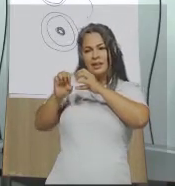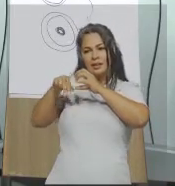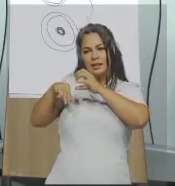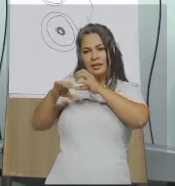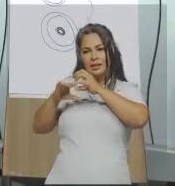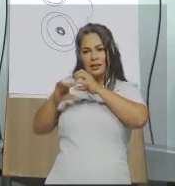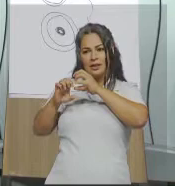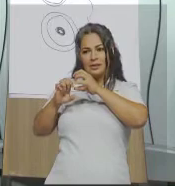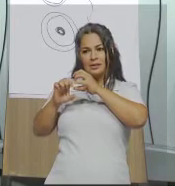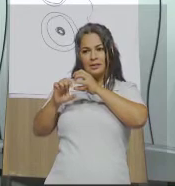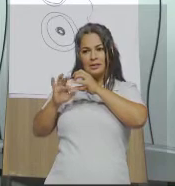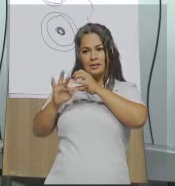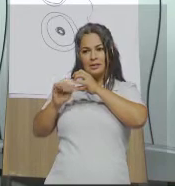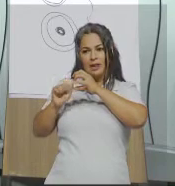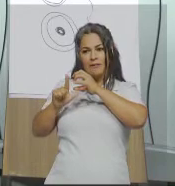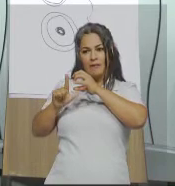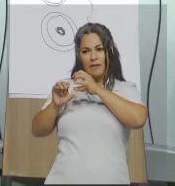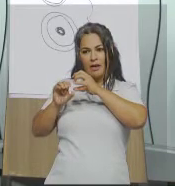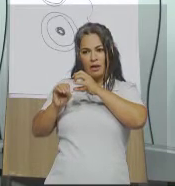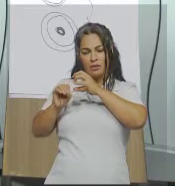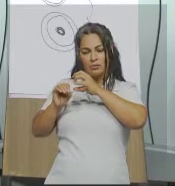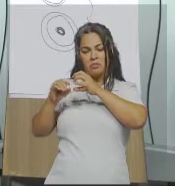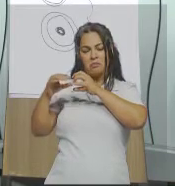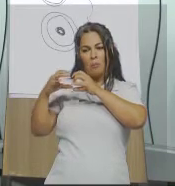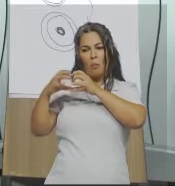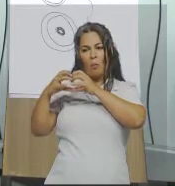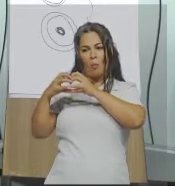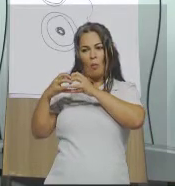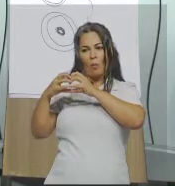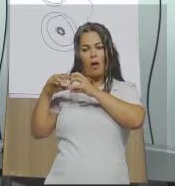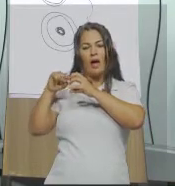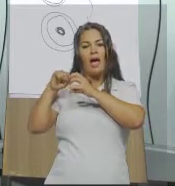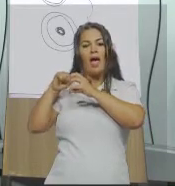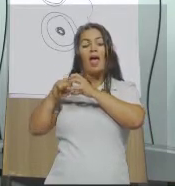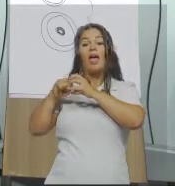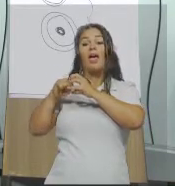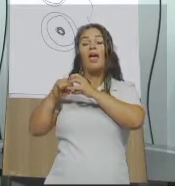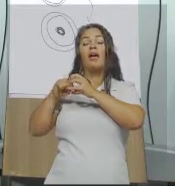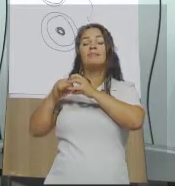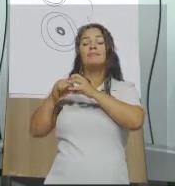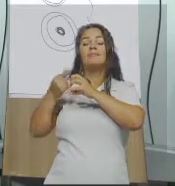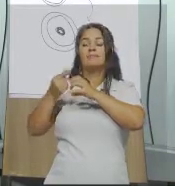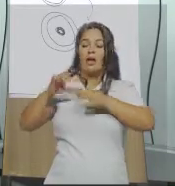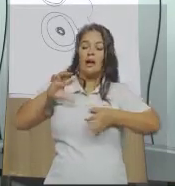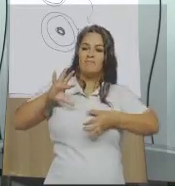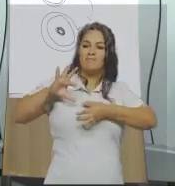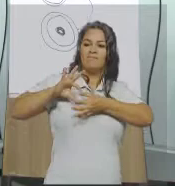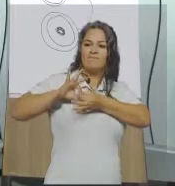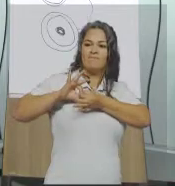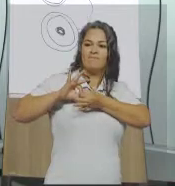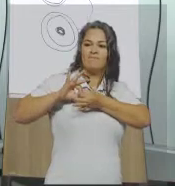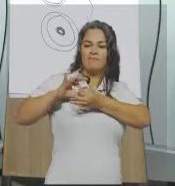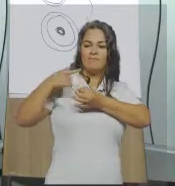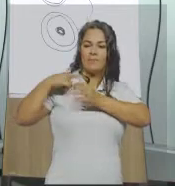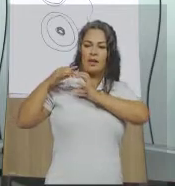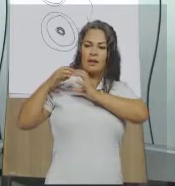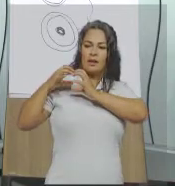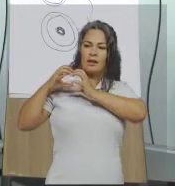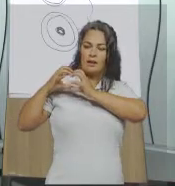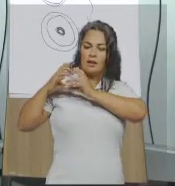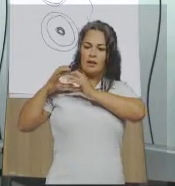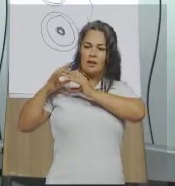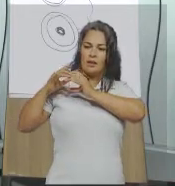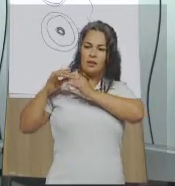dizer, essa glândula ela é a comunicação entre o sistema nervoso e o sistema endócrino. Então